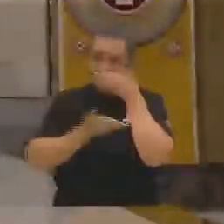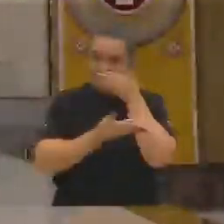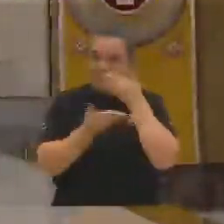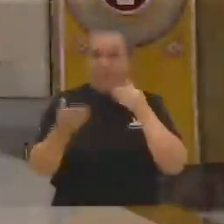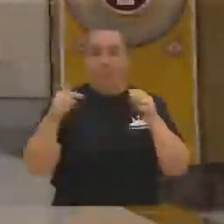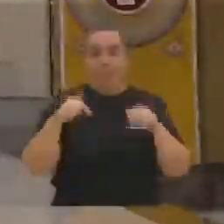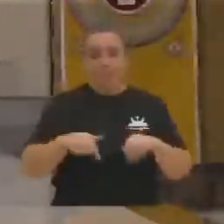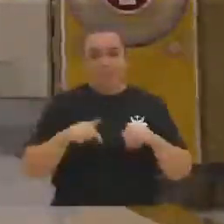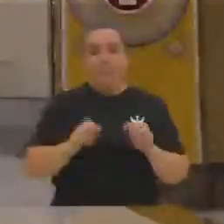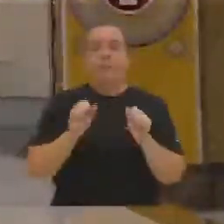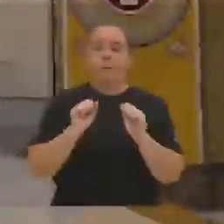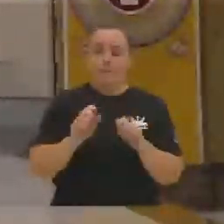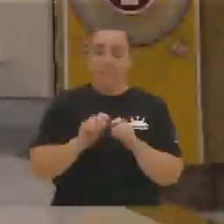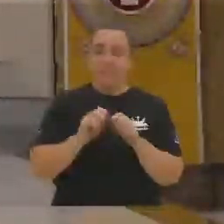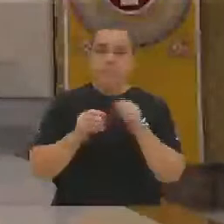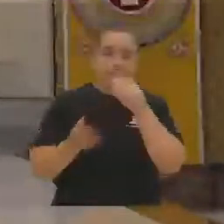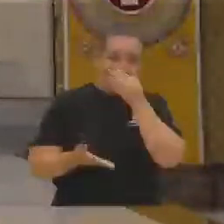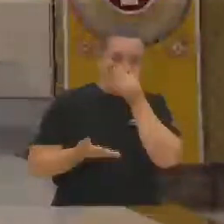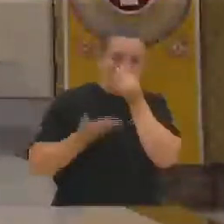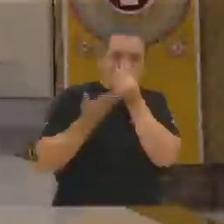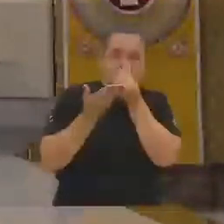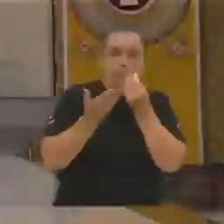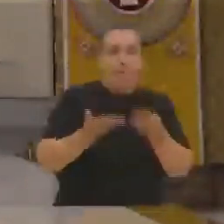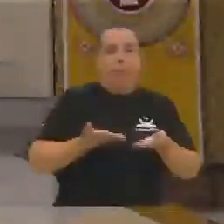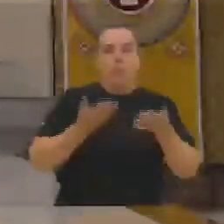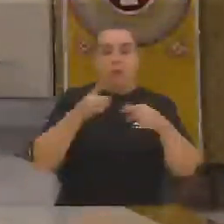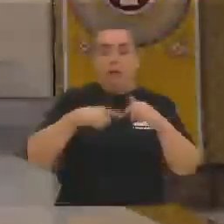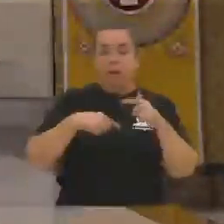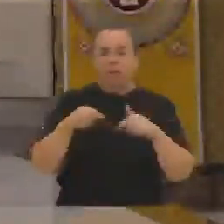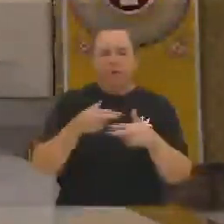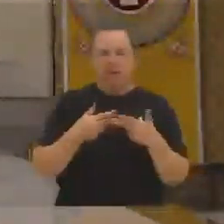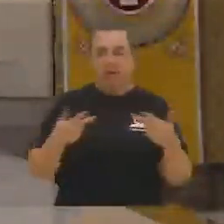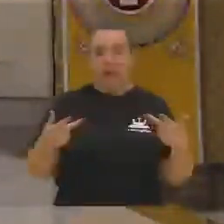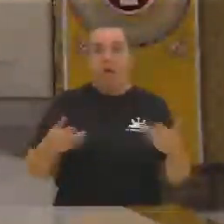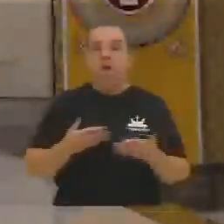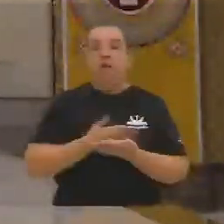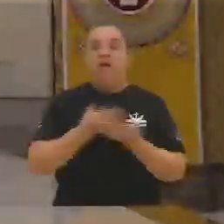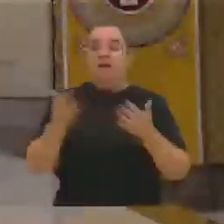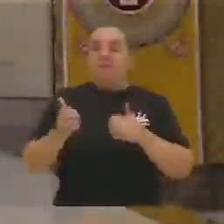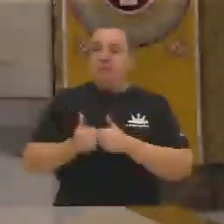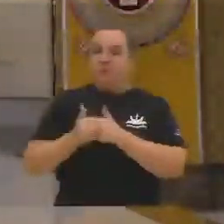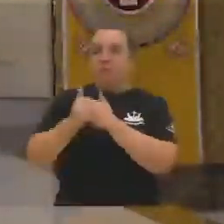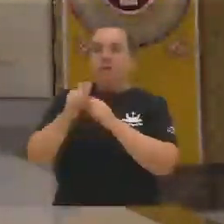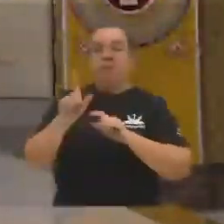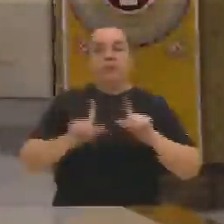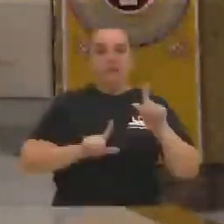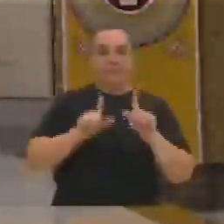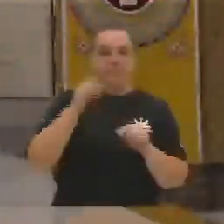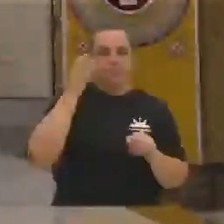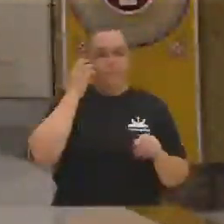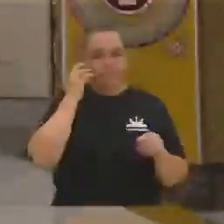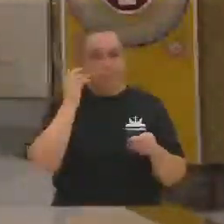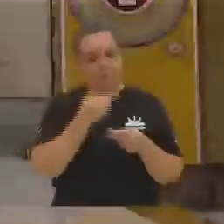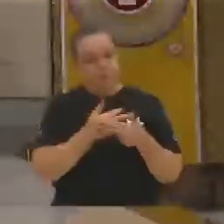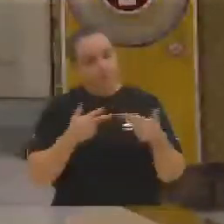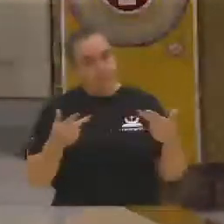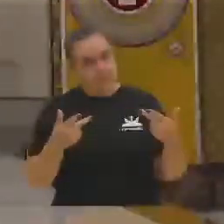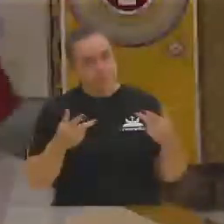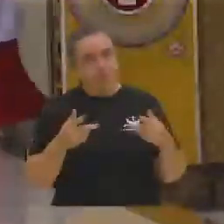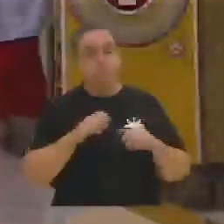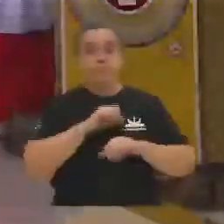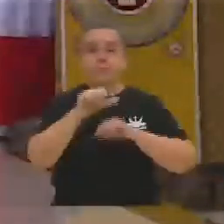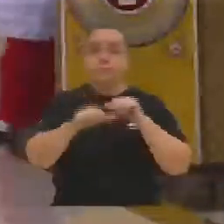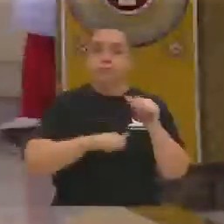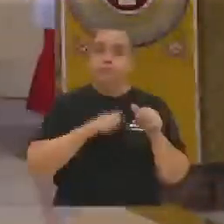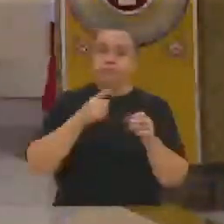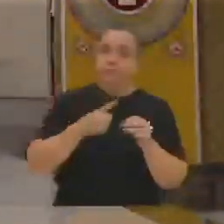se desejar, pode fazer sua oferta material. E você que nos acompanha pelos meios de comunicação,